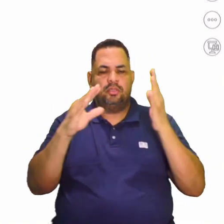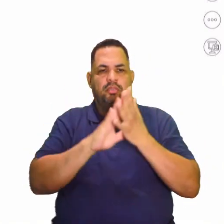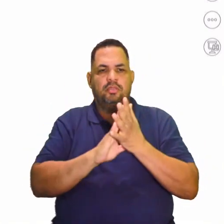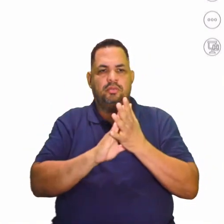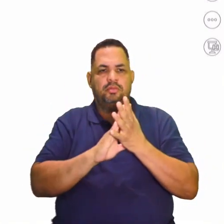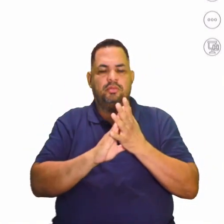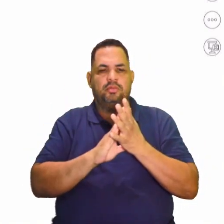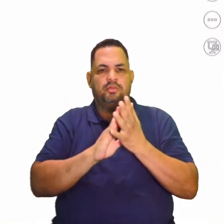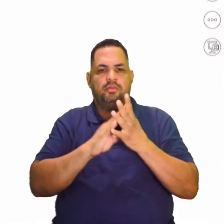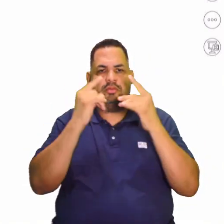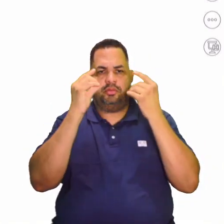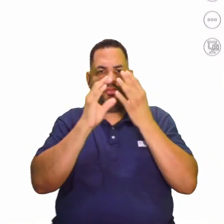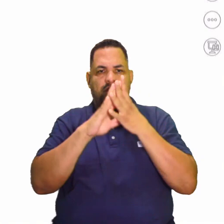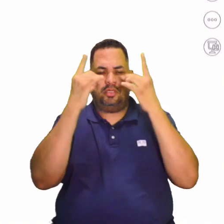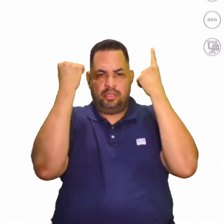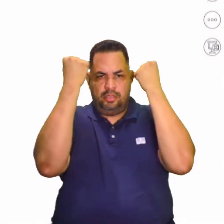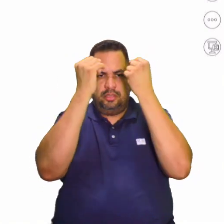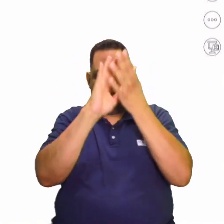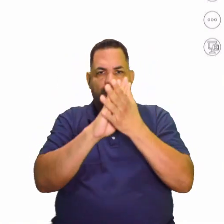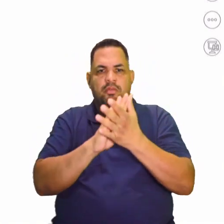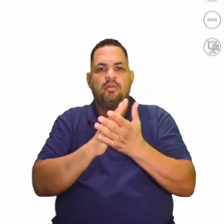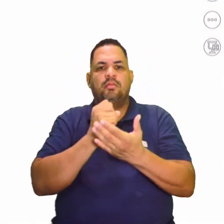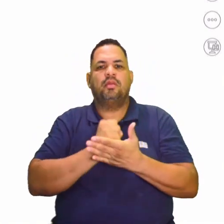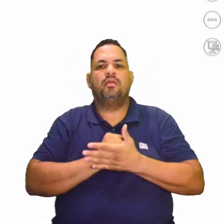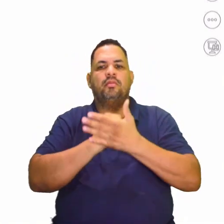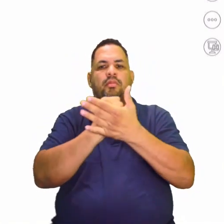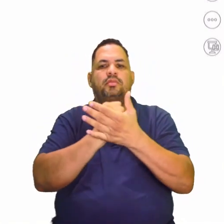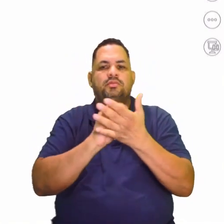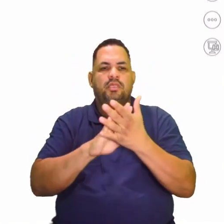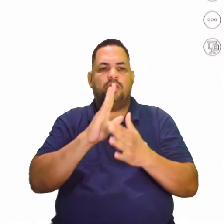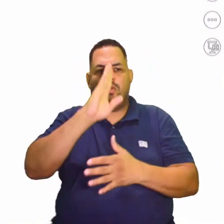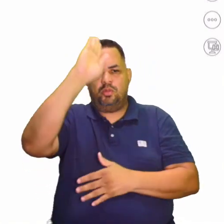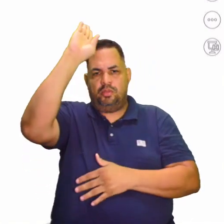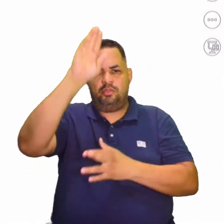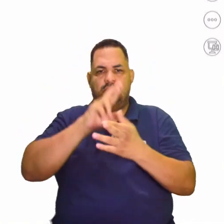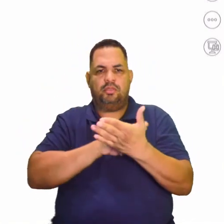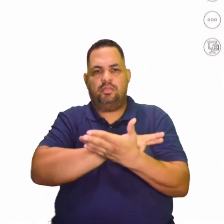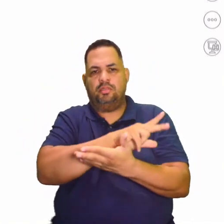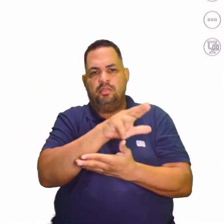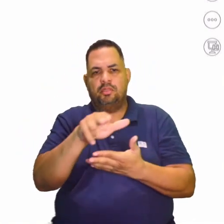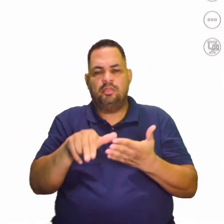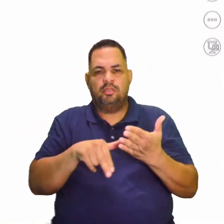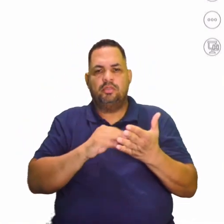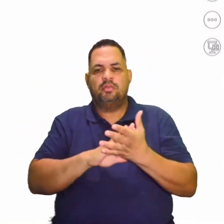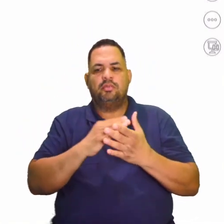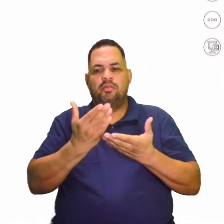foi fundamental para inspirar os romanos. Muitas obras